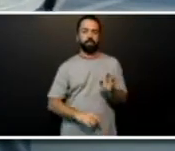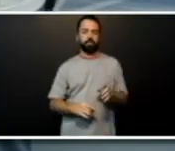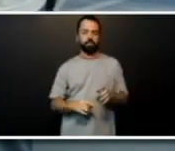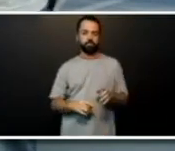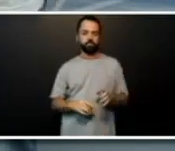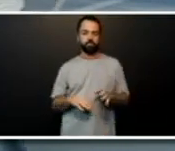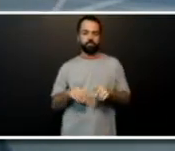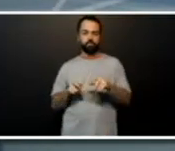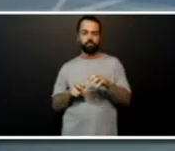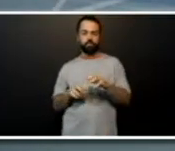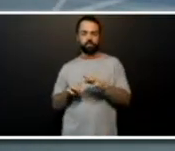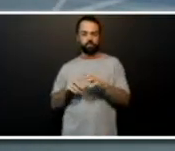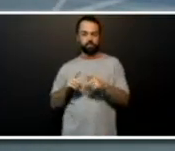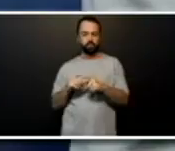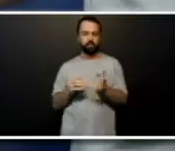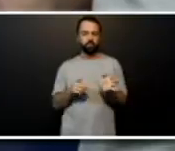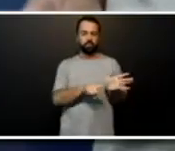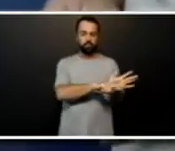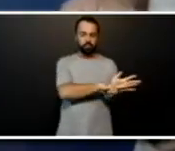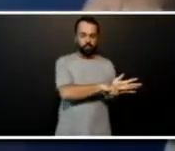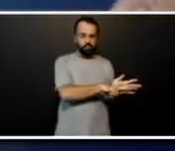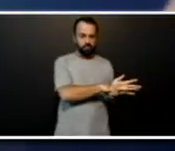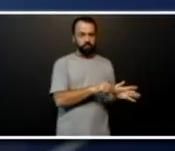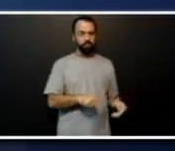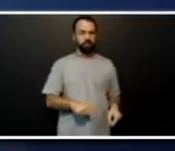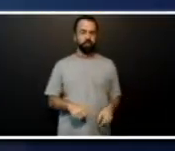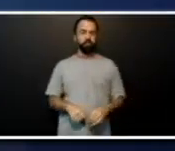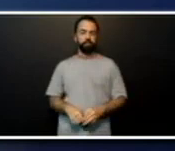para baixo, negativo.